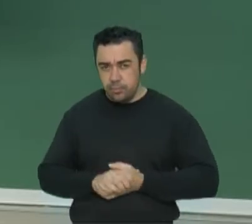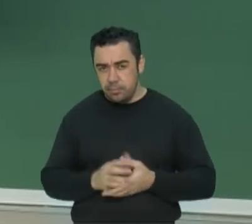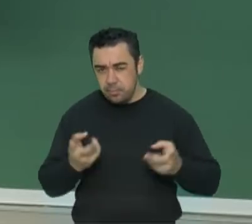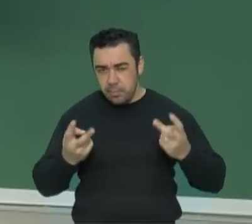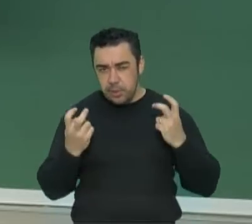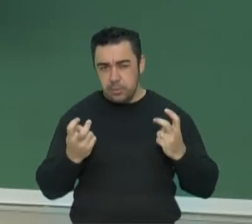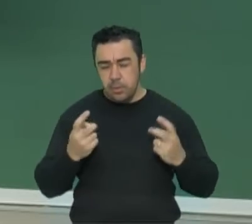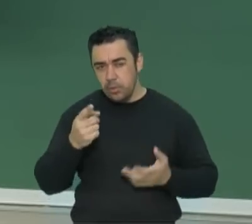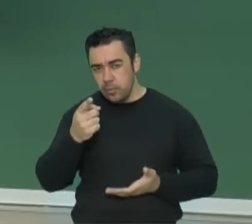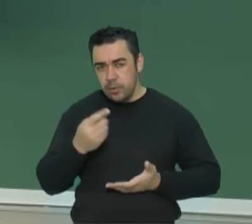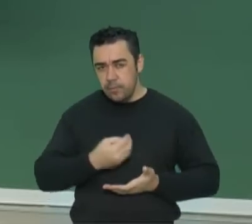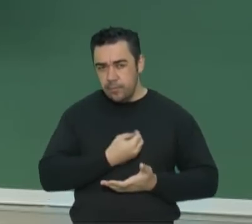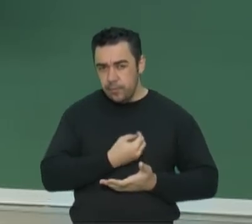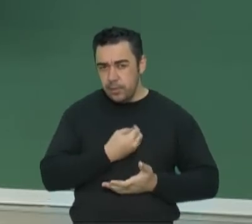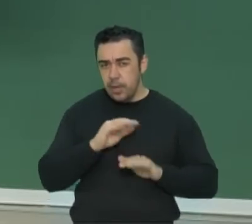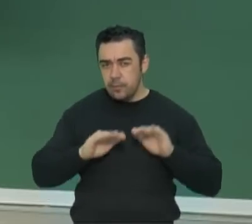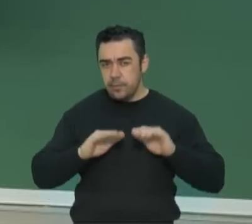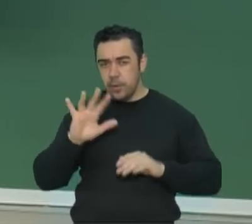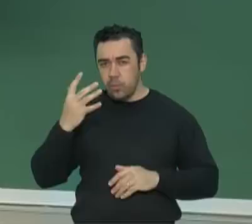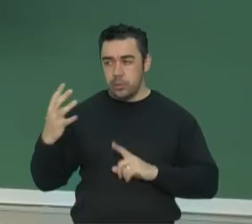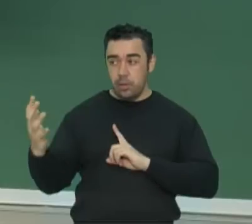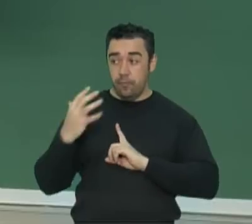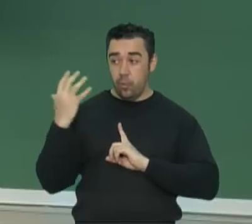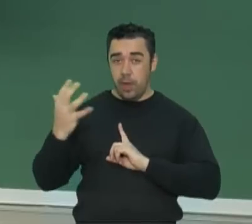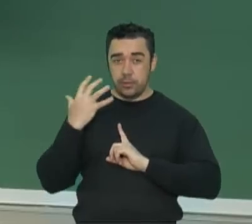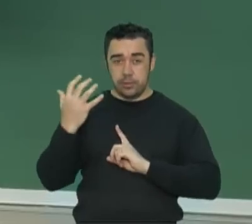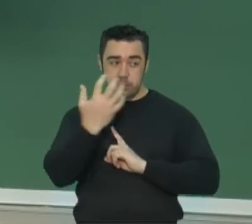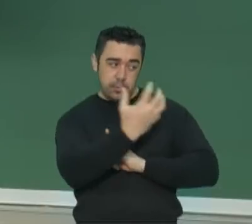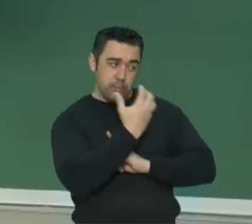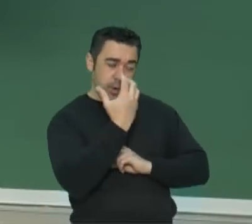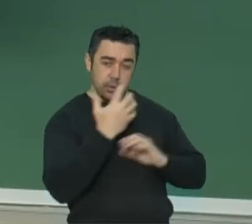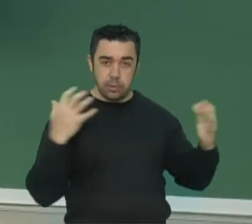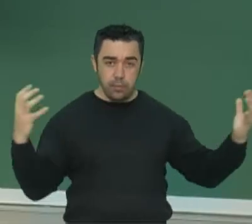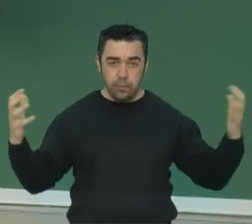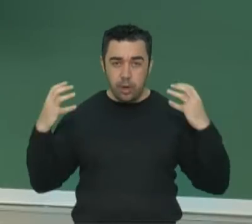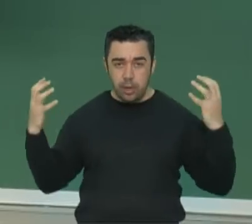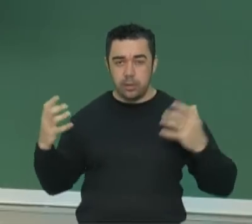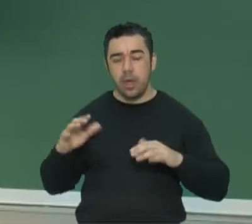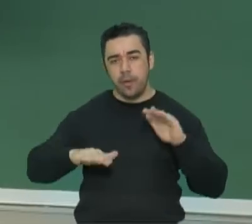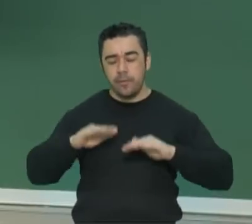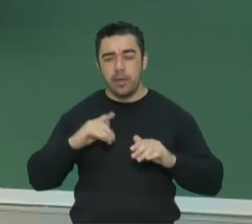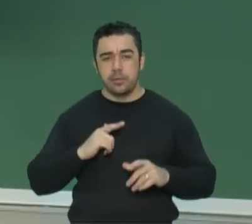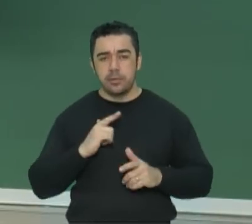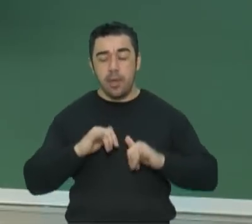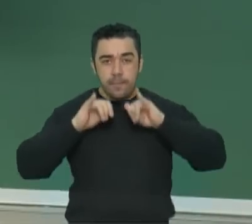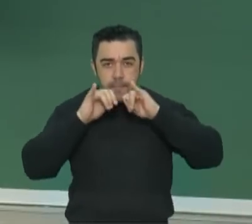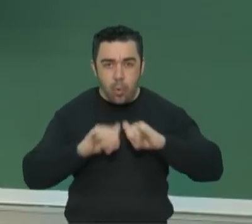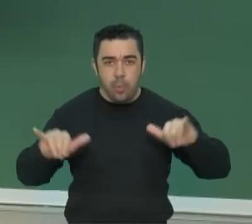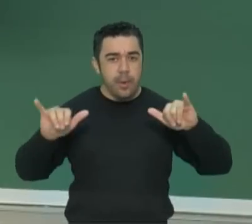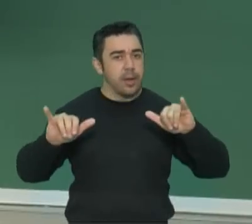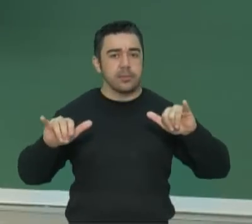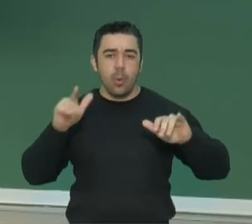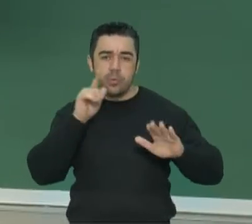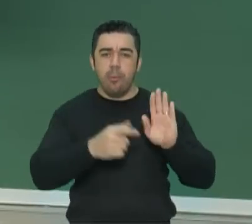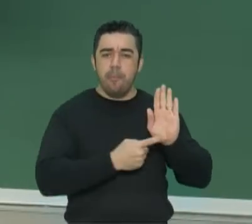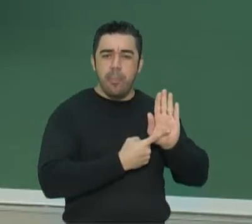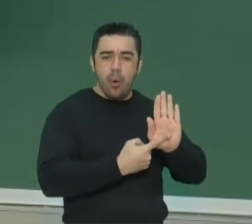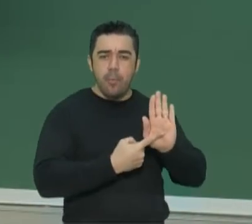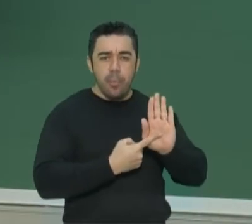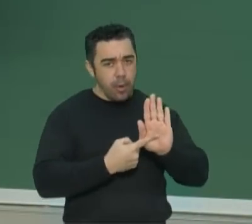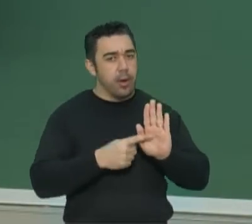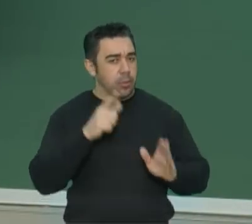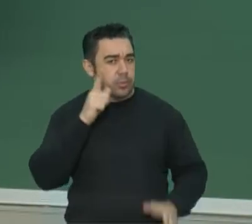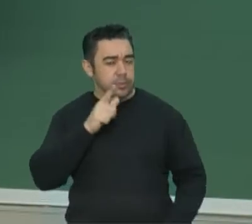sua vida muitas vezes é influenciada pelas propagandas. E aí vem a propaganda como uma grande arma na Guerra